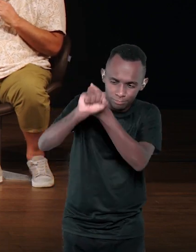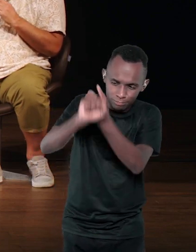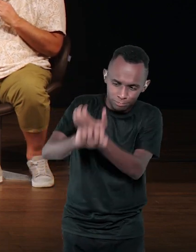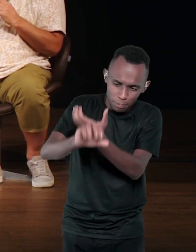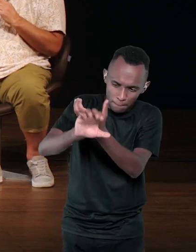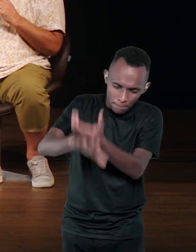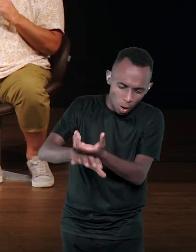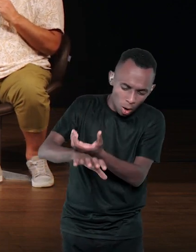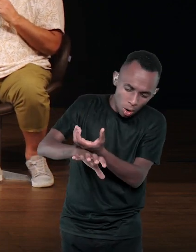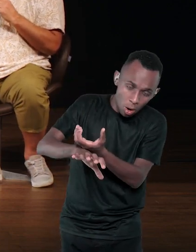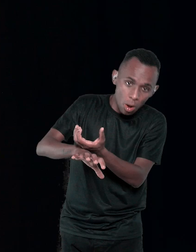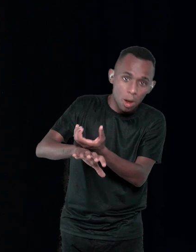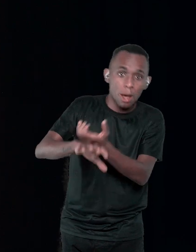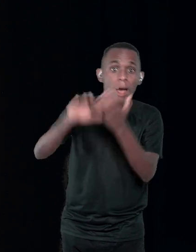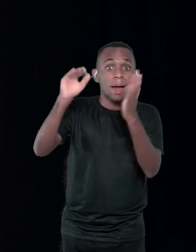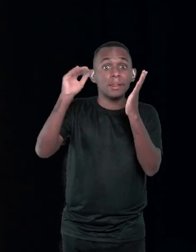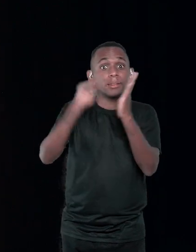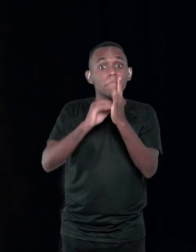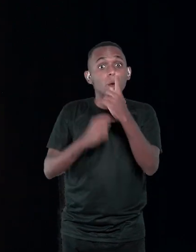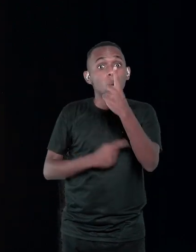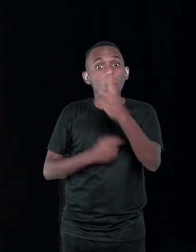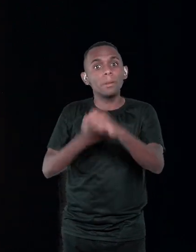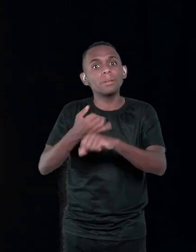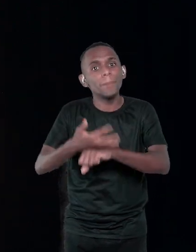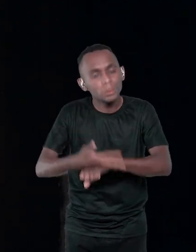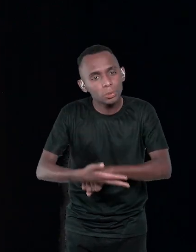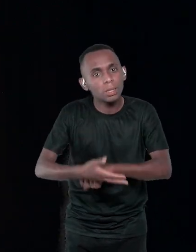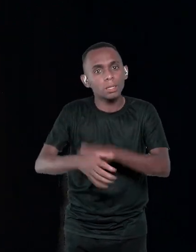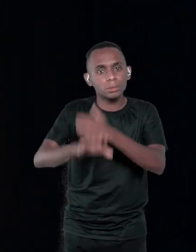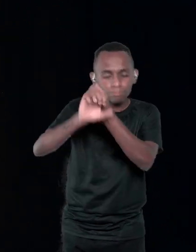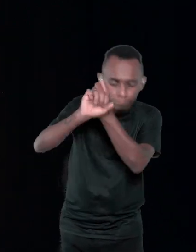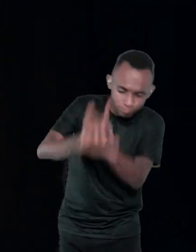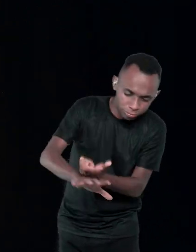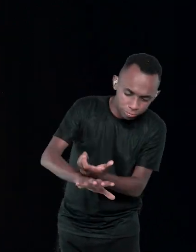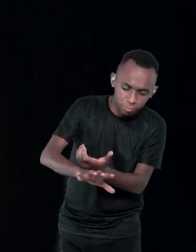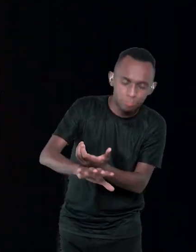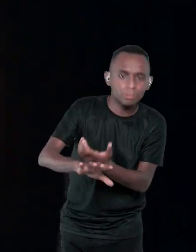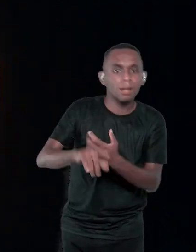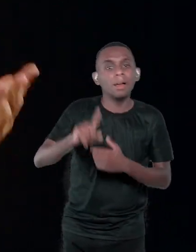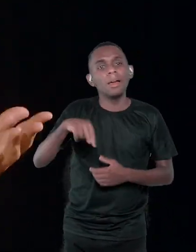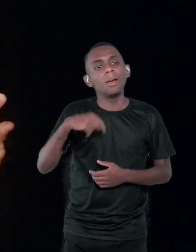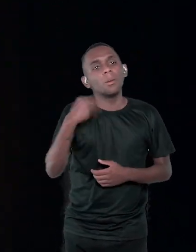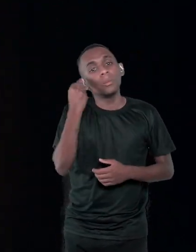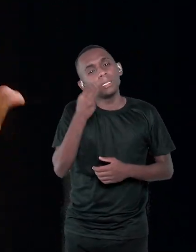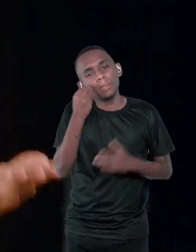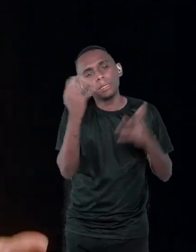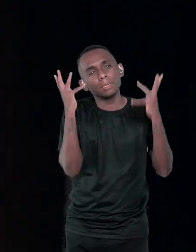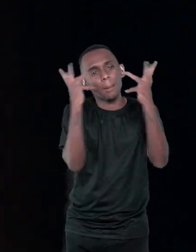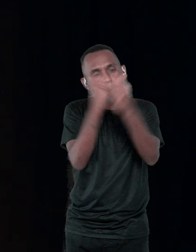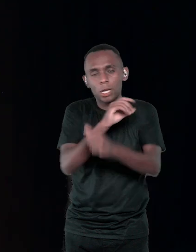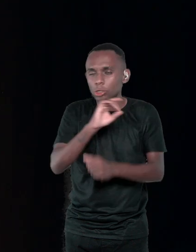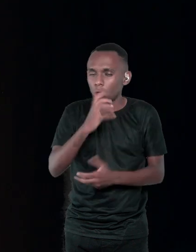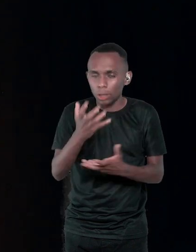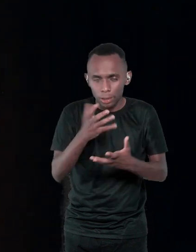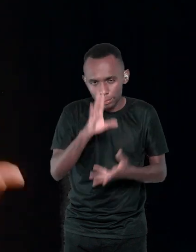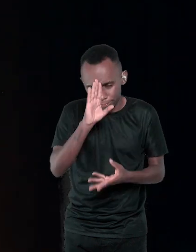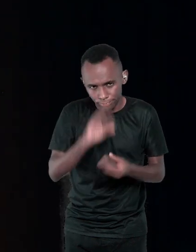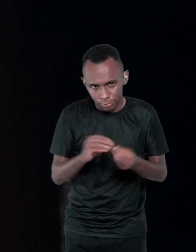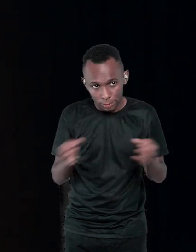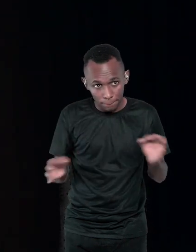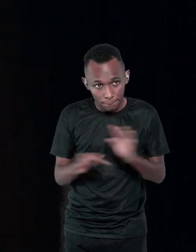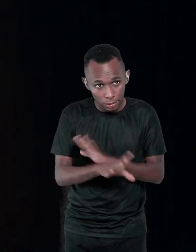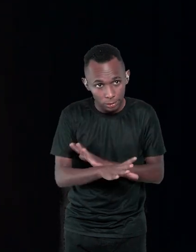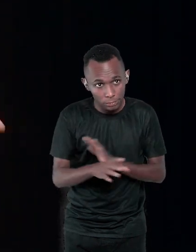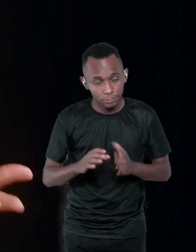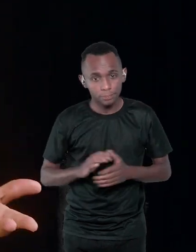total escuridão até 1h da manhã. Então, essa, para mim, é uma experiência maravilhosa. Só queria terminar com isso aqui, porque também a gente